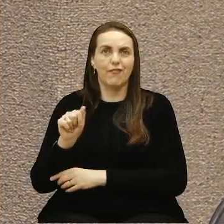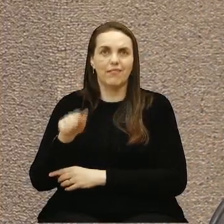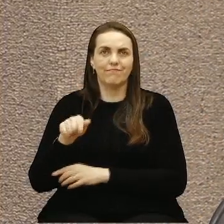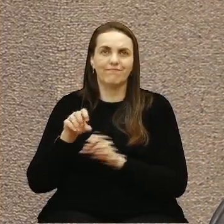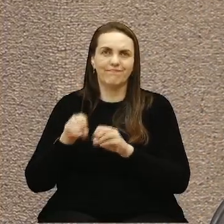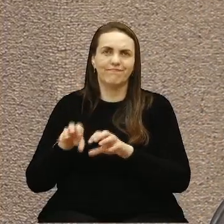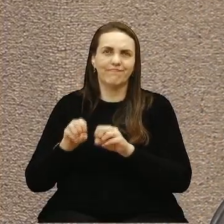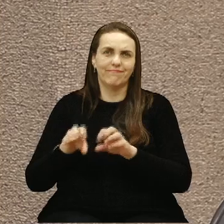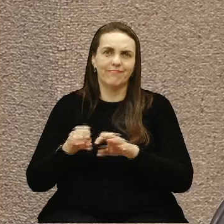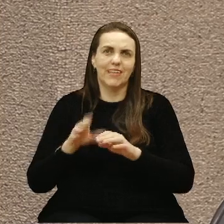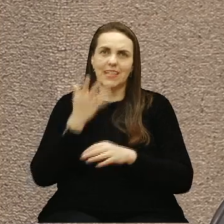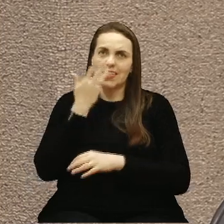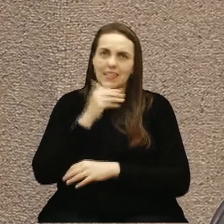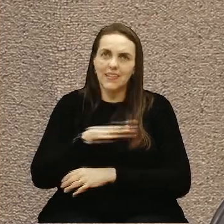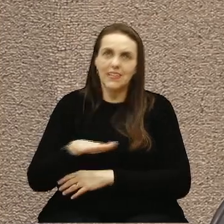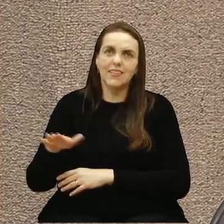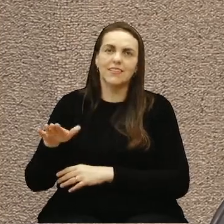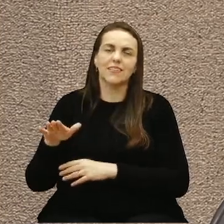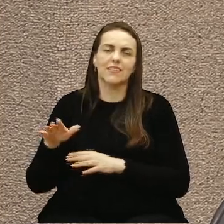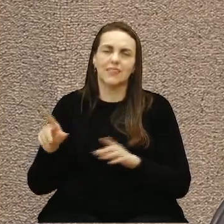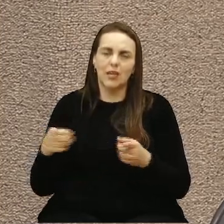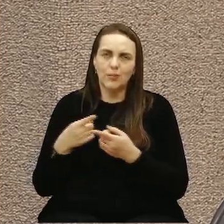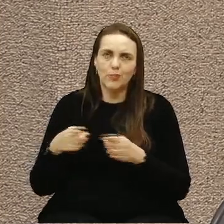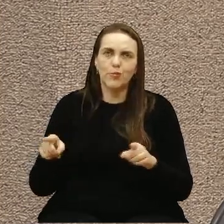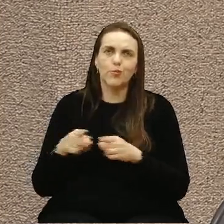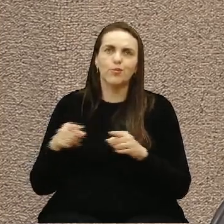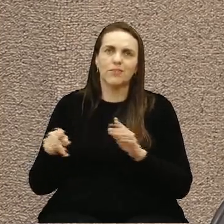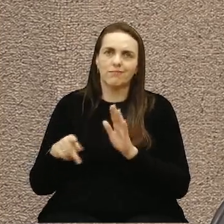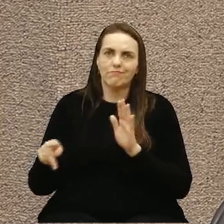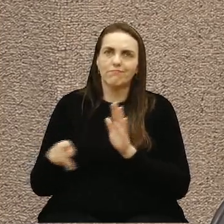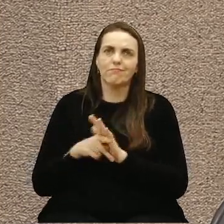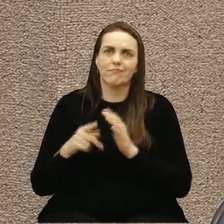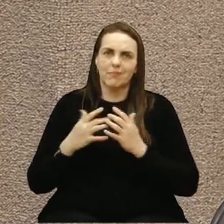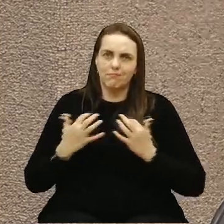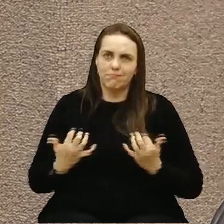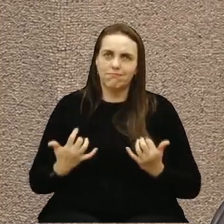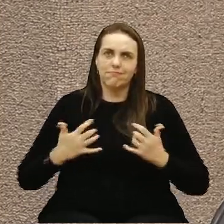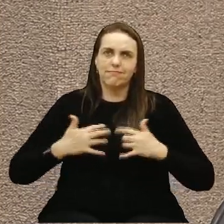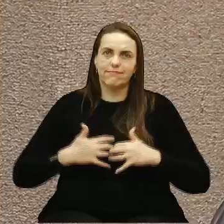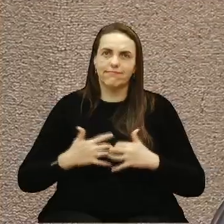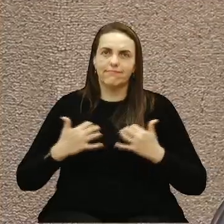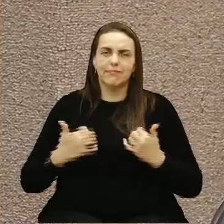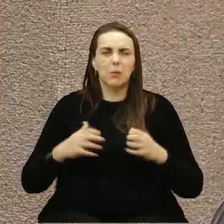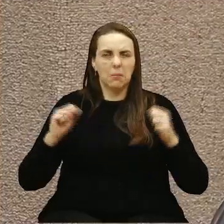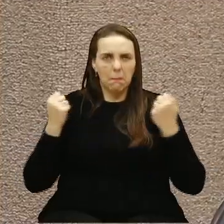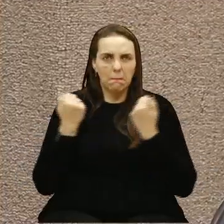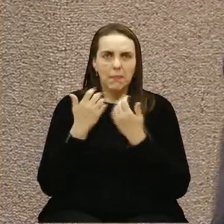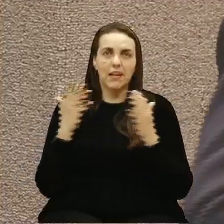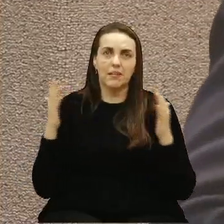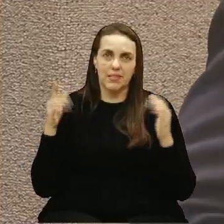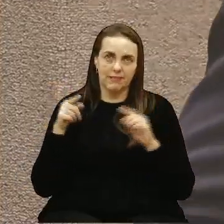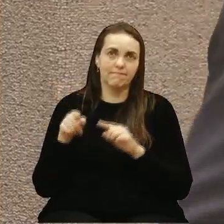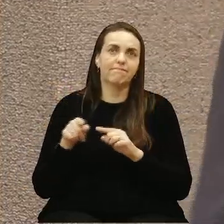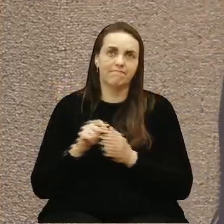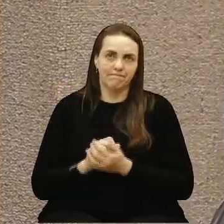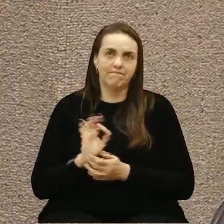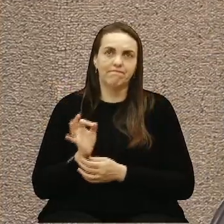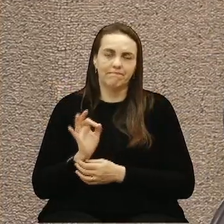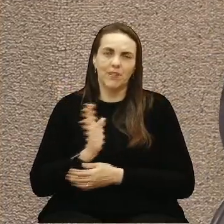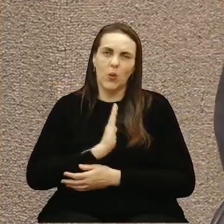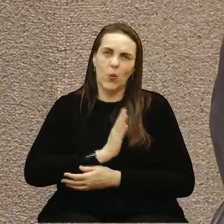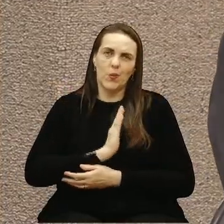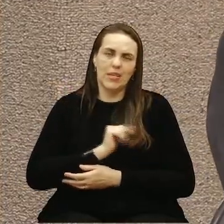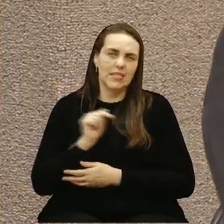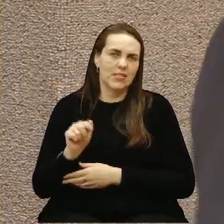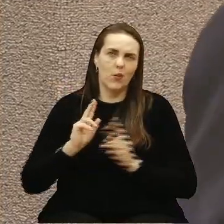as crianças, com sua gaita. Então, parabéns de coração, ele é um